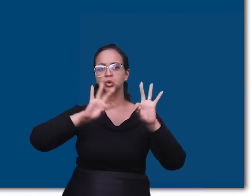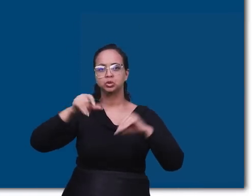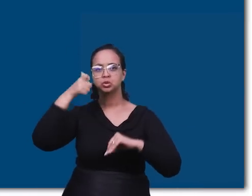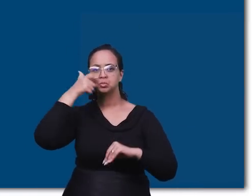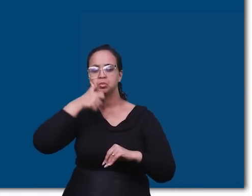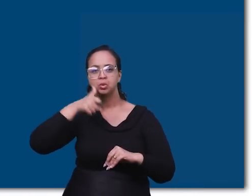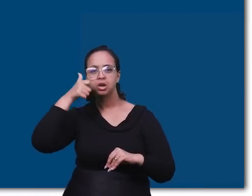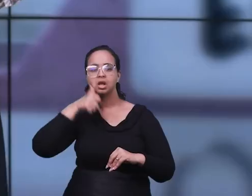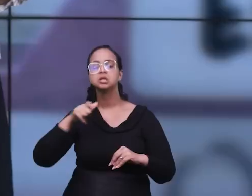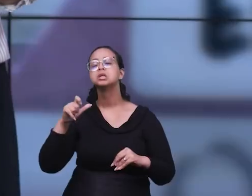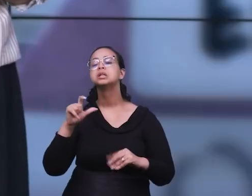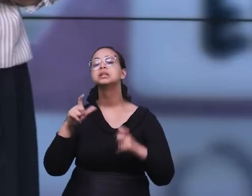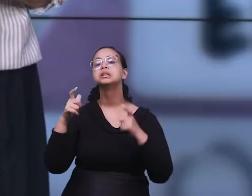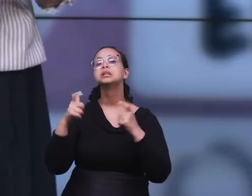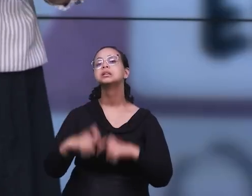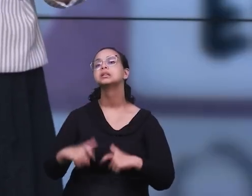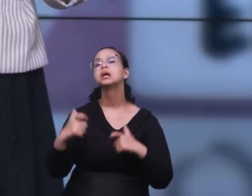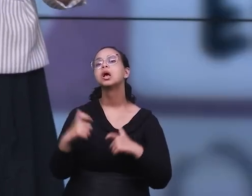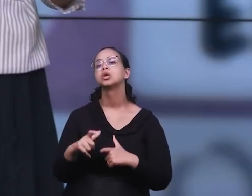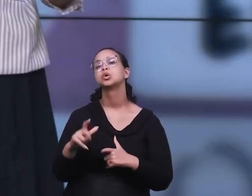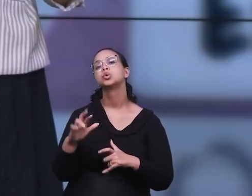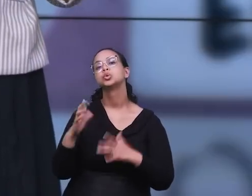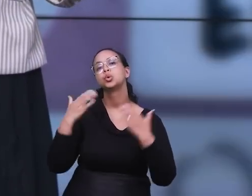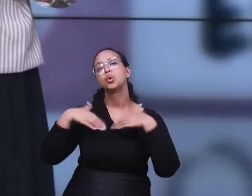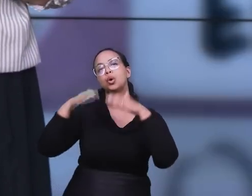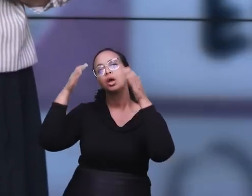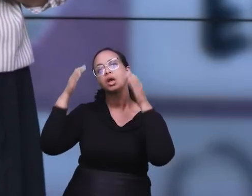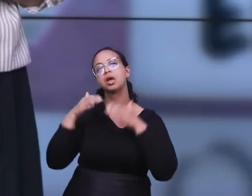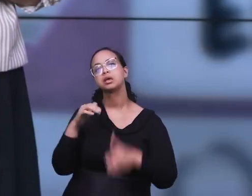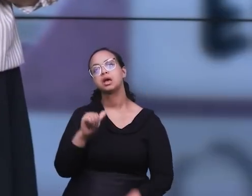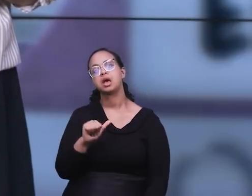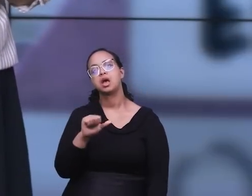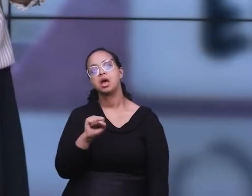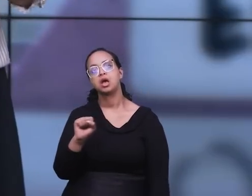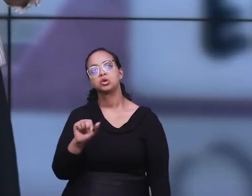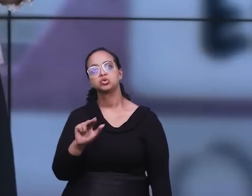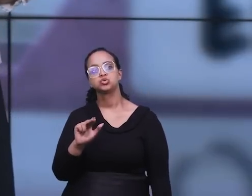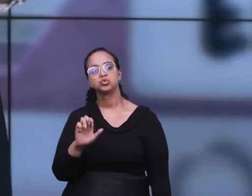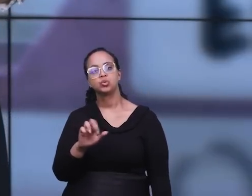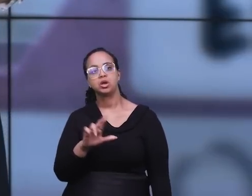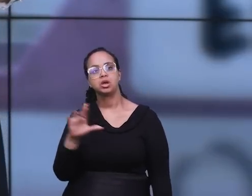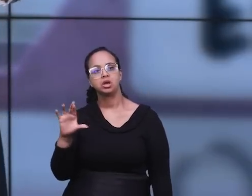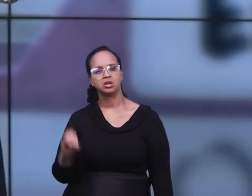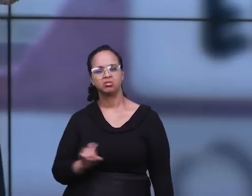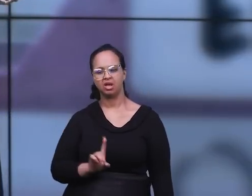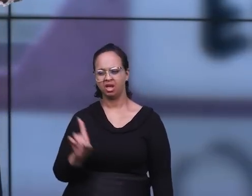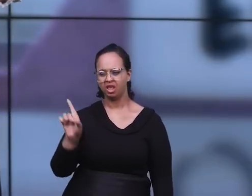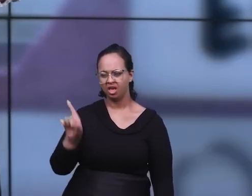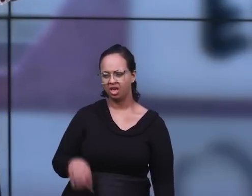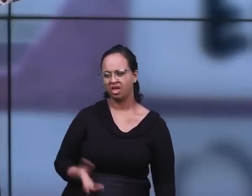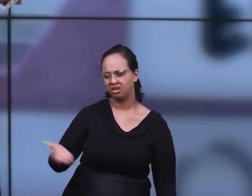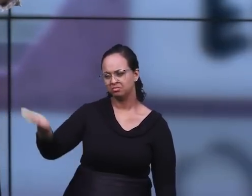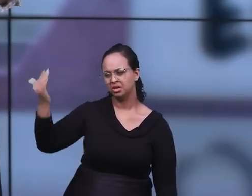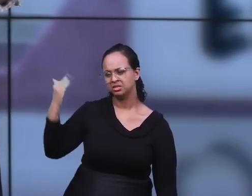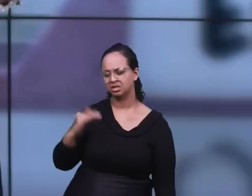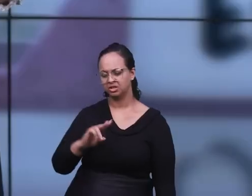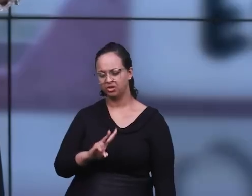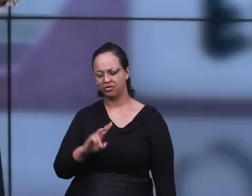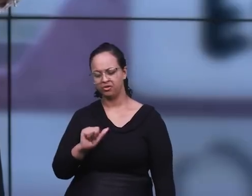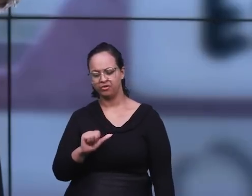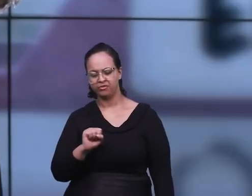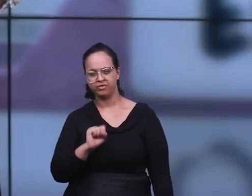rei Assuero. Irmãos, quem era Vasti? A rainha, uma mulher muito